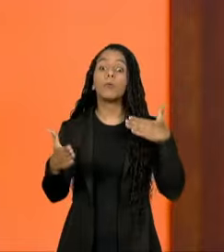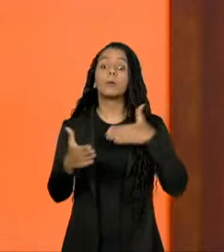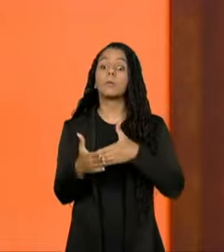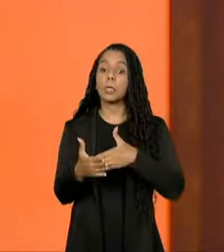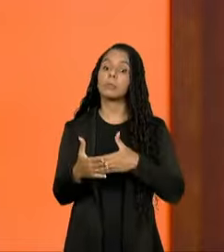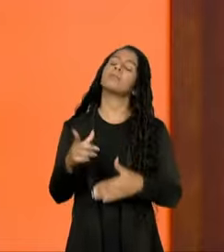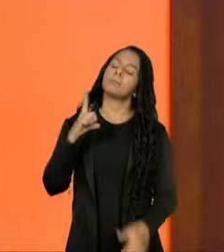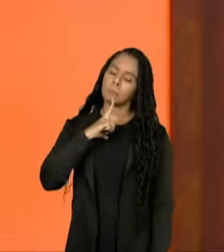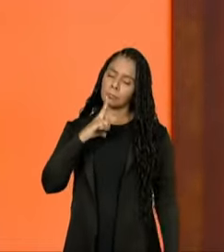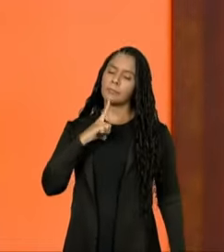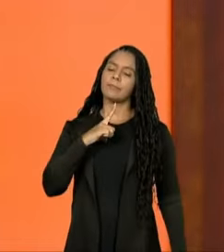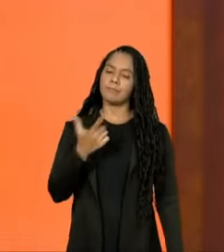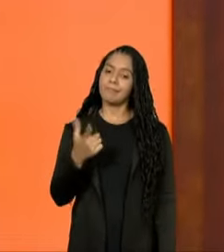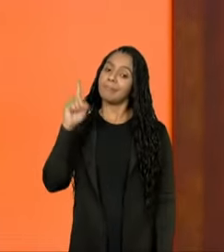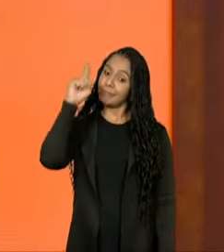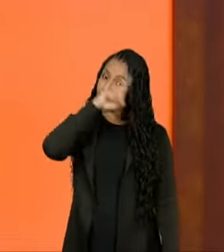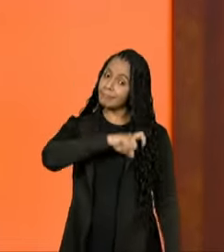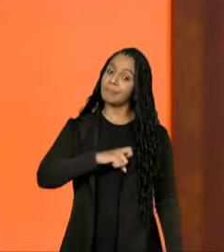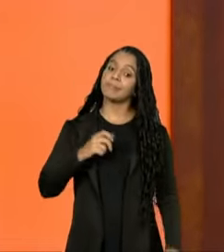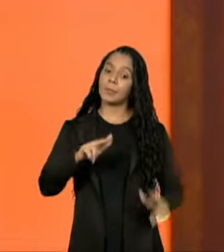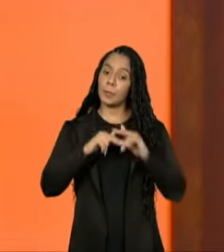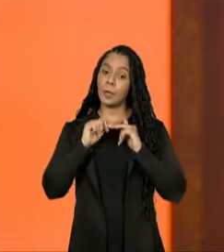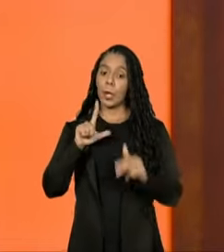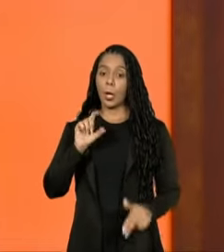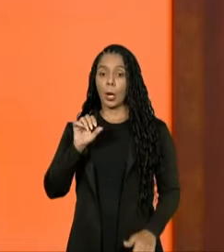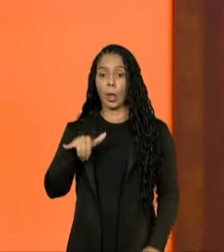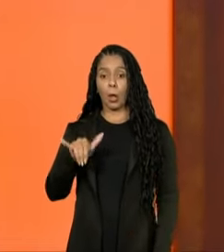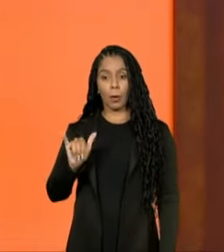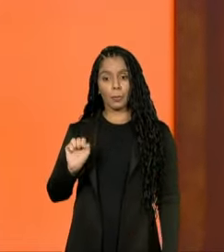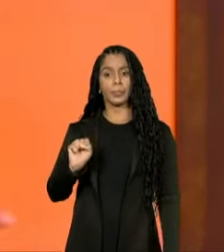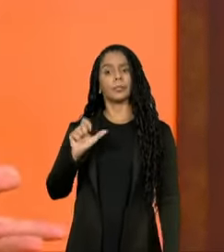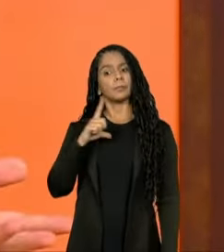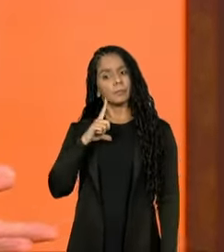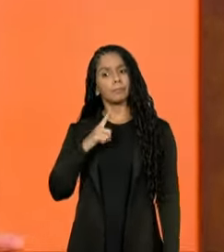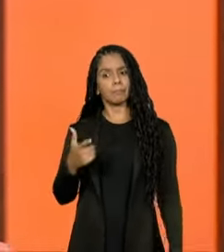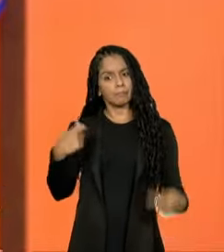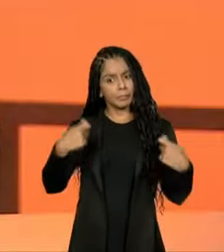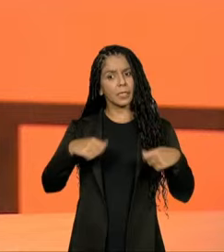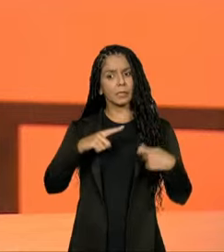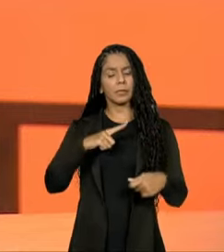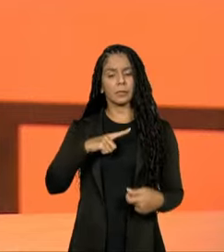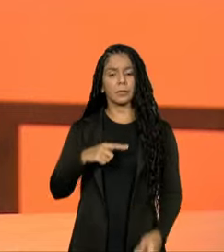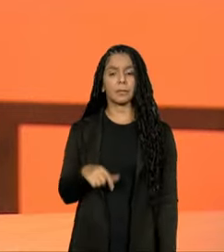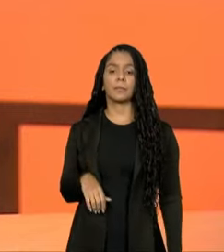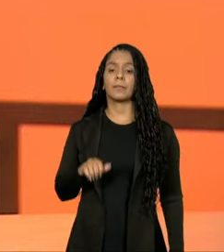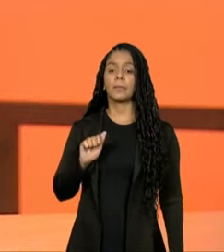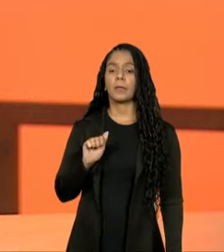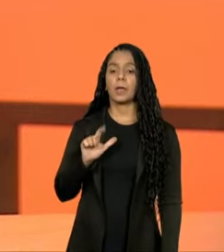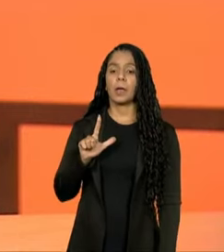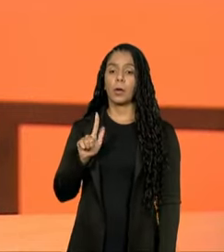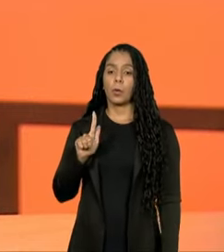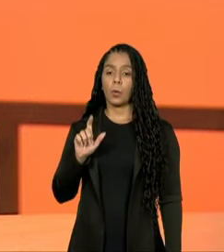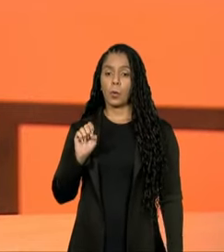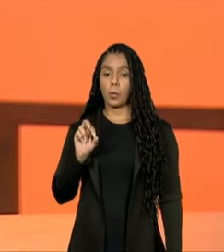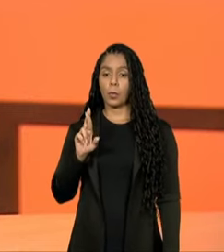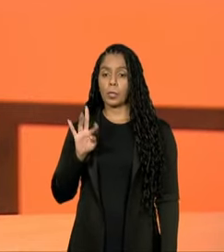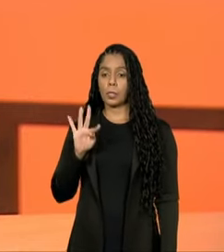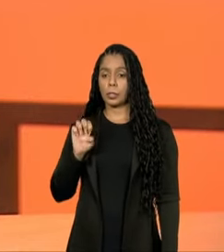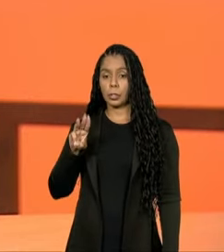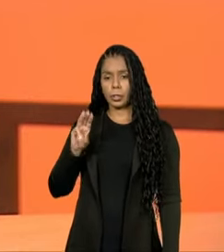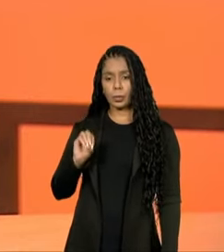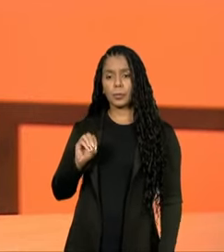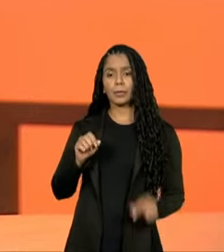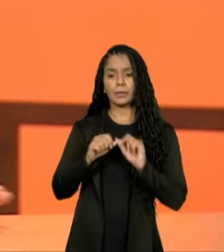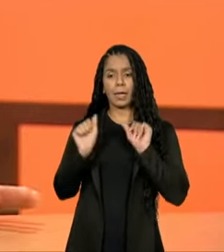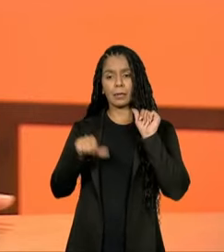Tem. É uma dificuldade danada por causa dos lobbies, mas tem. Mas tem que ter. Por quê? Esse algoritmo está emburrecendo as pessoas. Porque